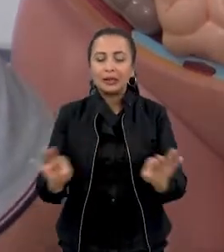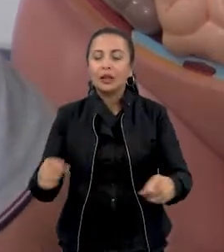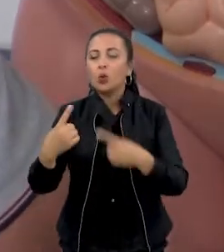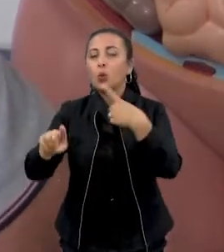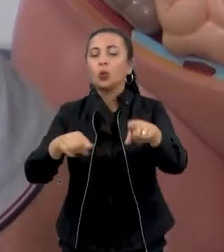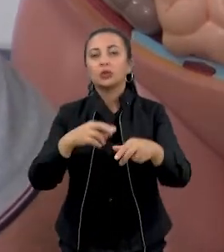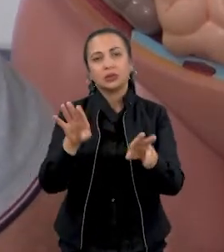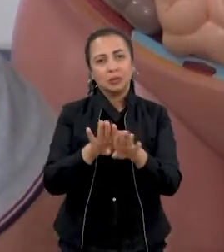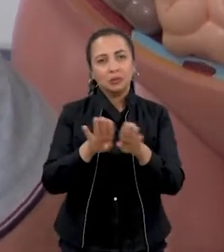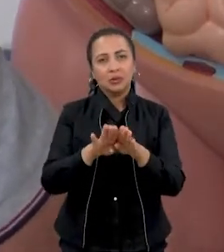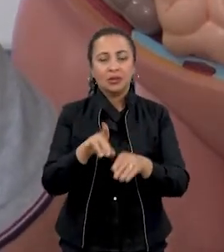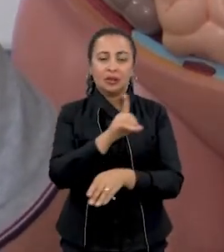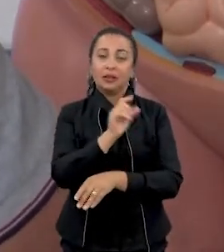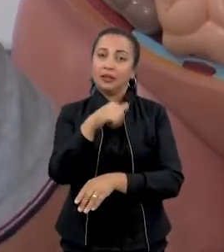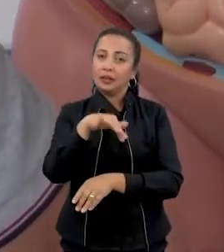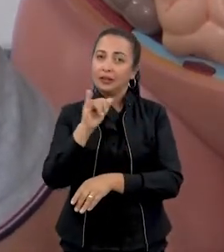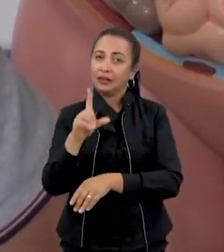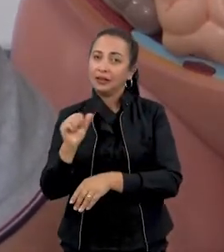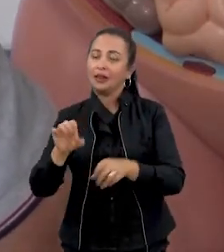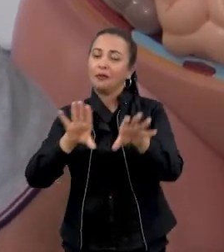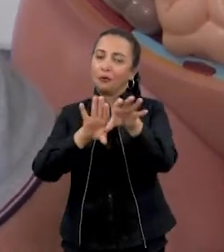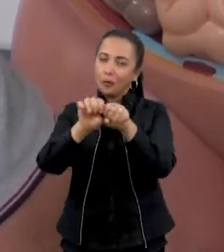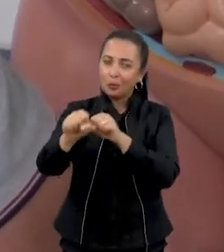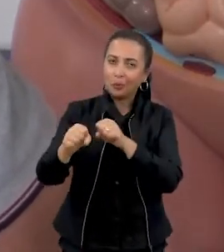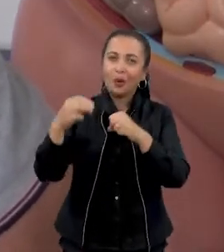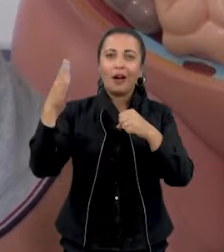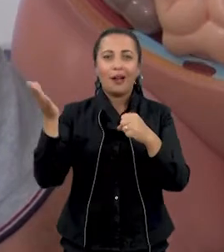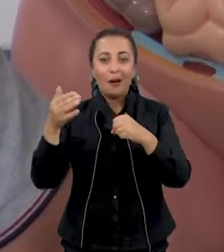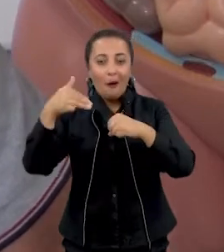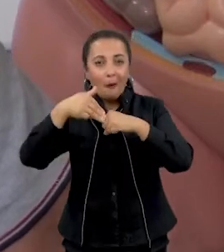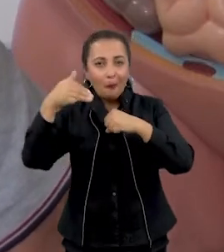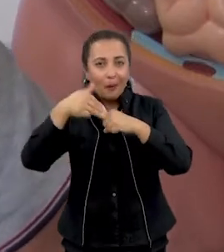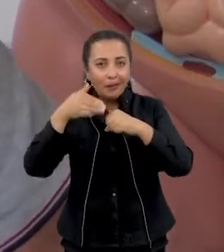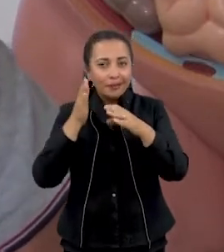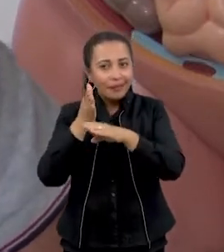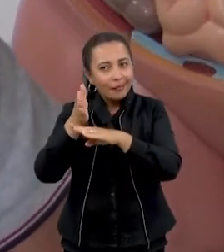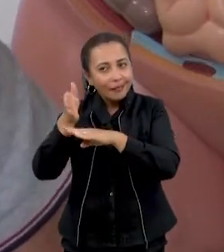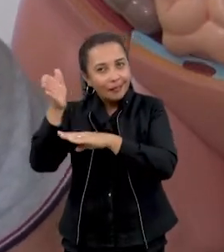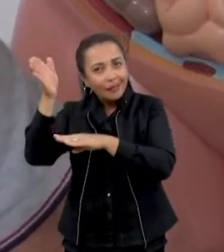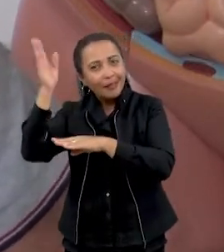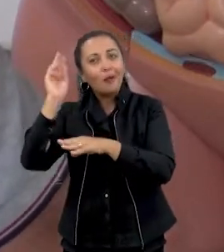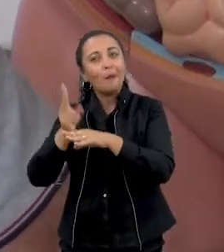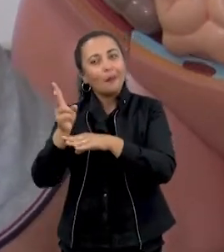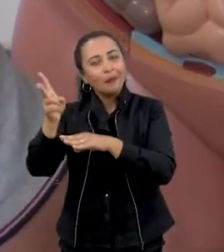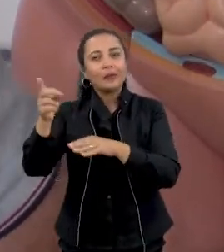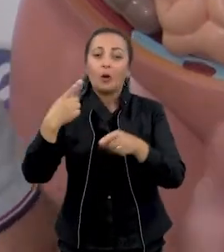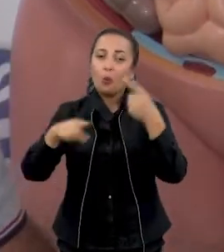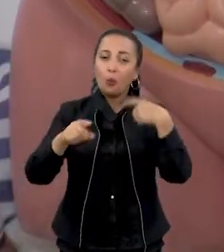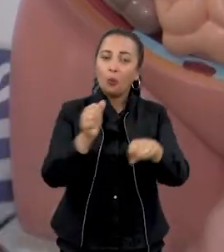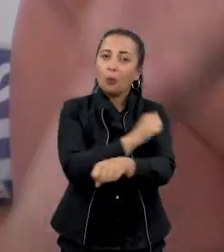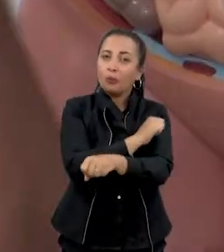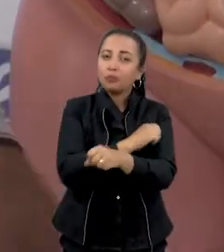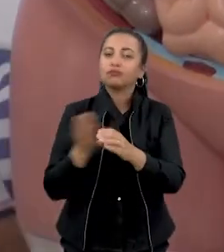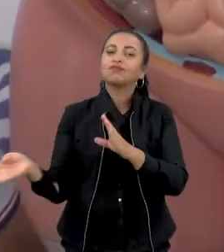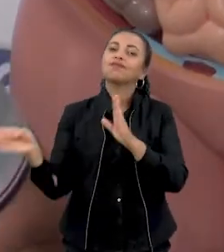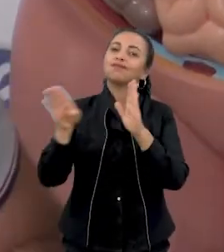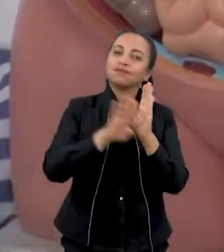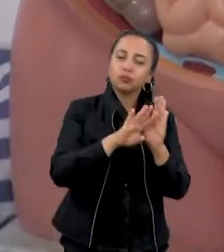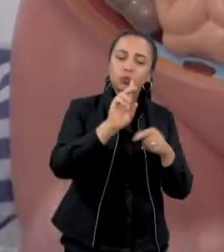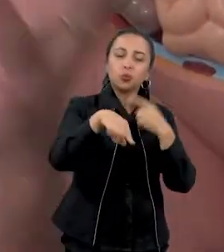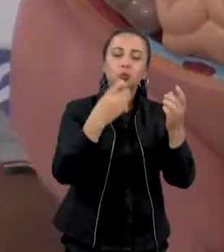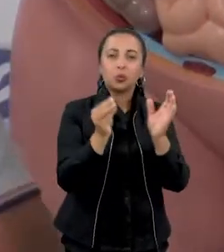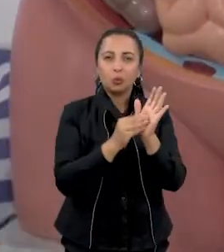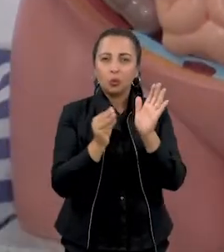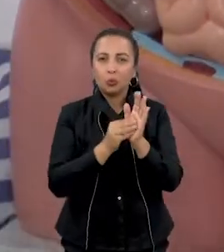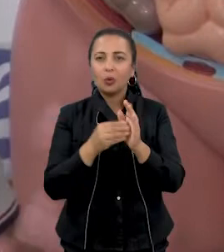também. Então, a Daniele se formou, tem aí o mestrado para que ela siga adiante a sua pesquisa. Outros alunos estão chegando